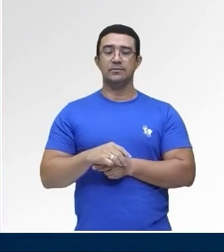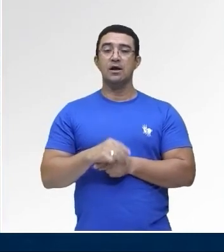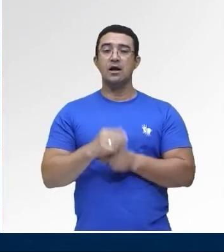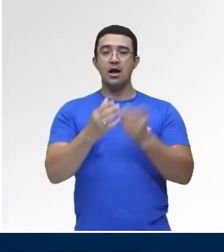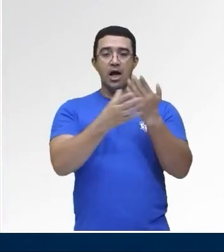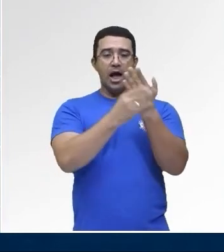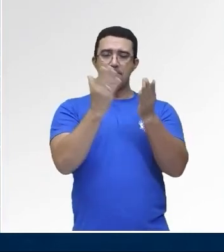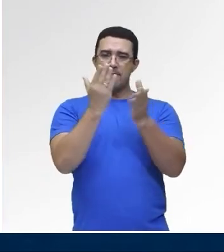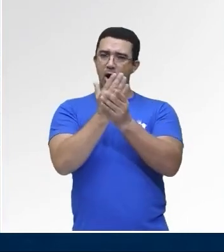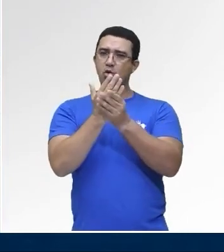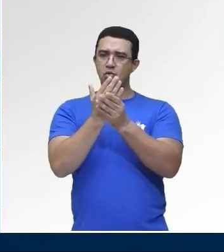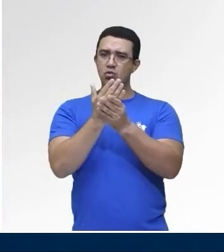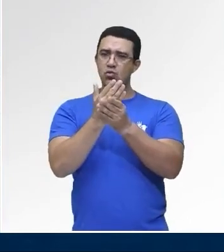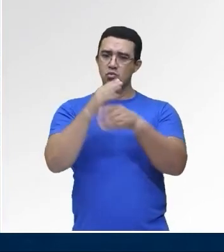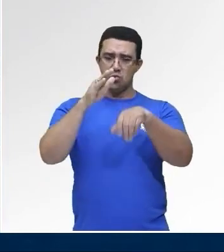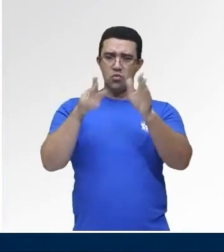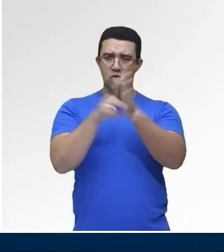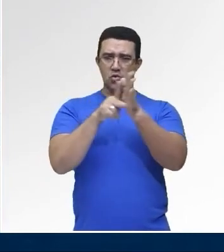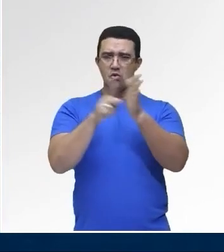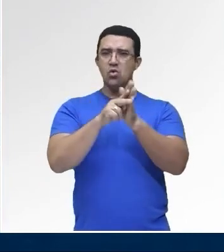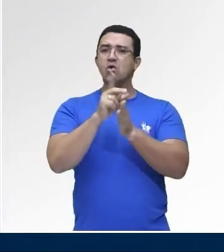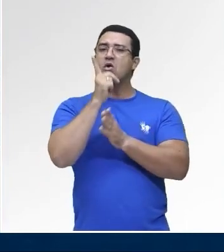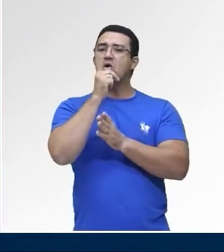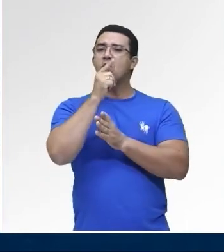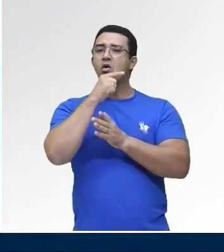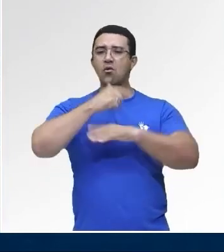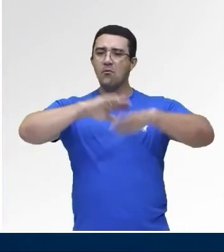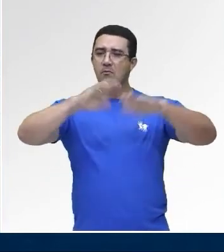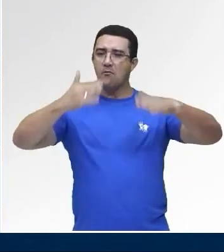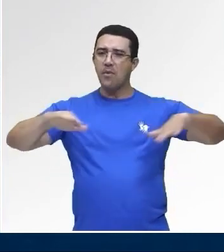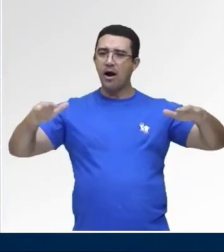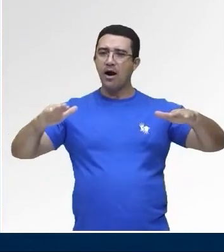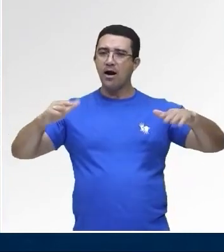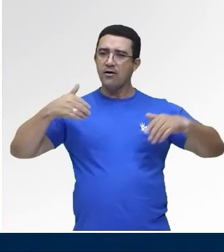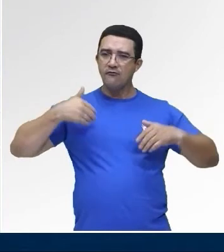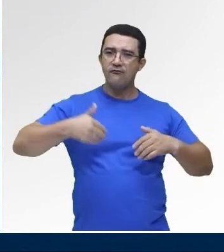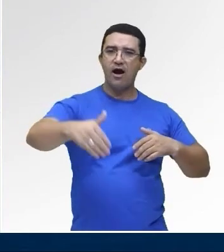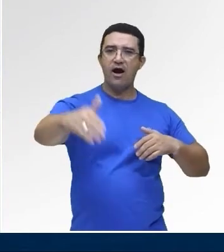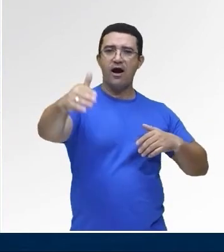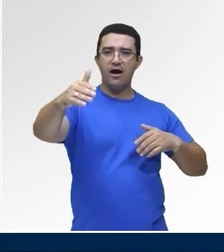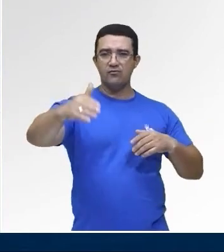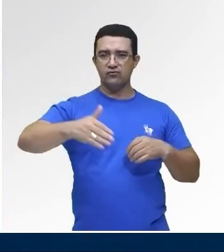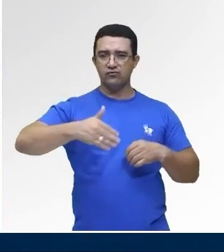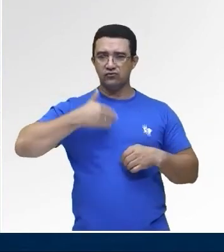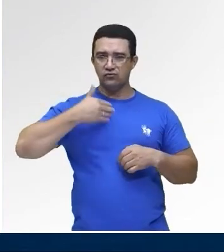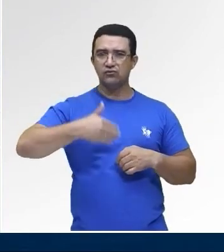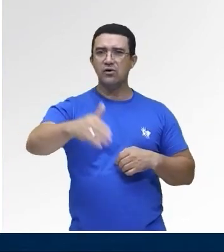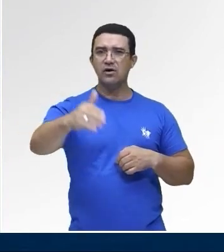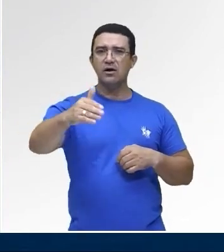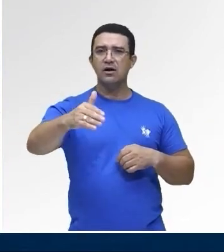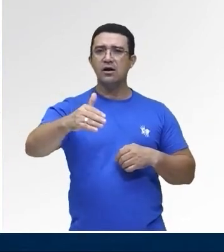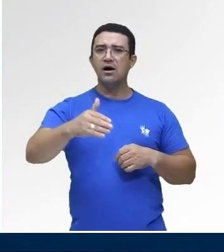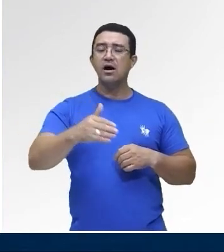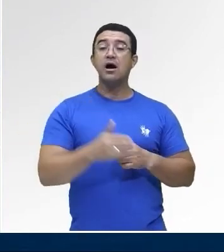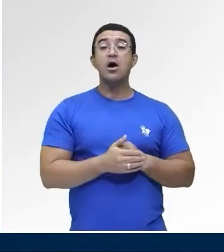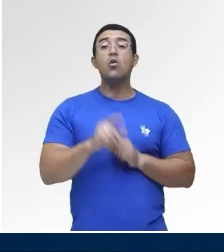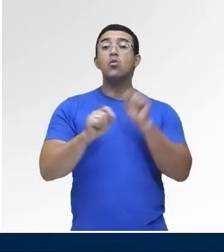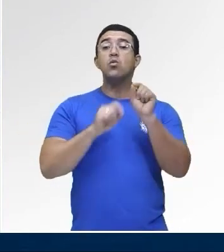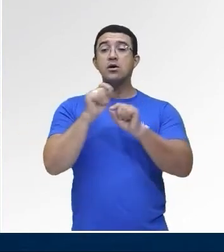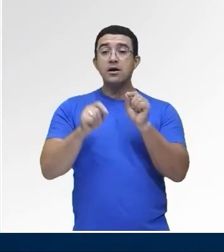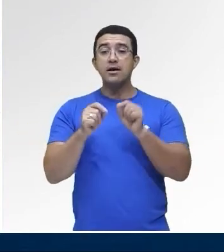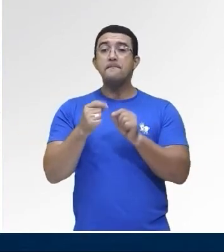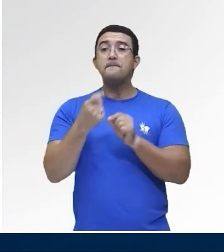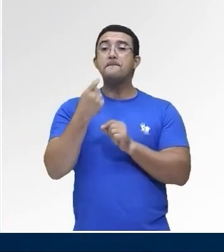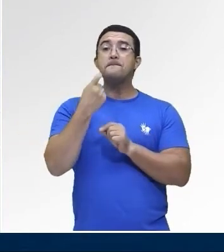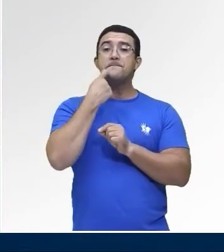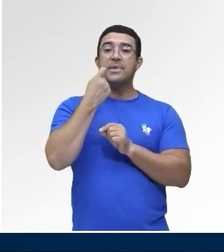vêm e vão, em vão. Não chegarão aos peixes do chão. Então,